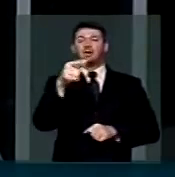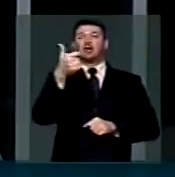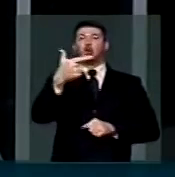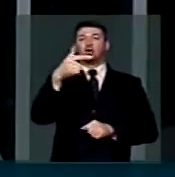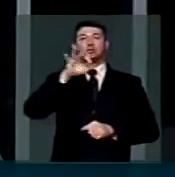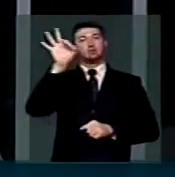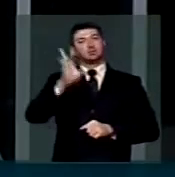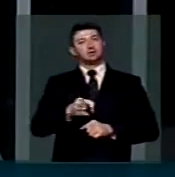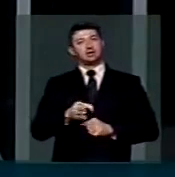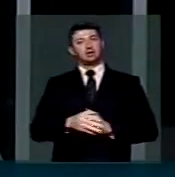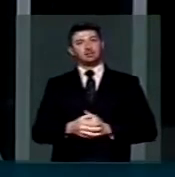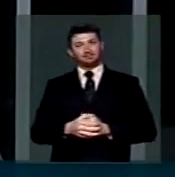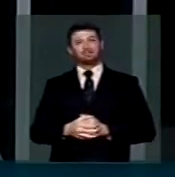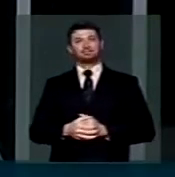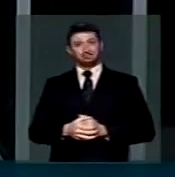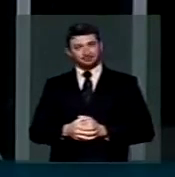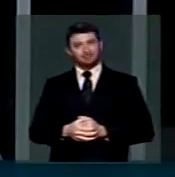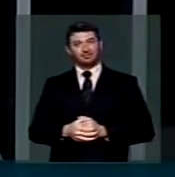74,2%.